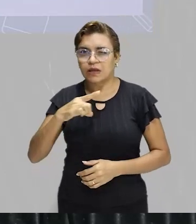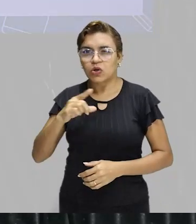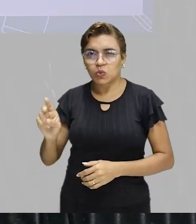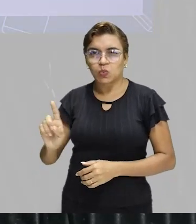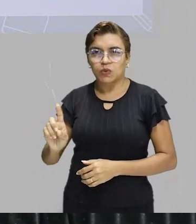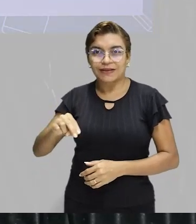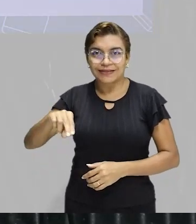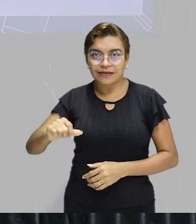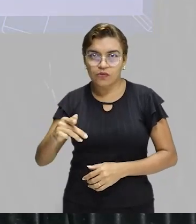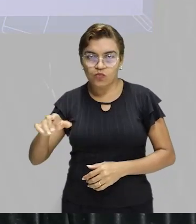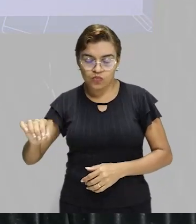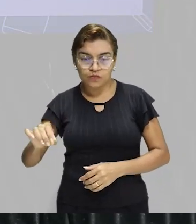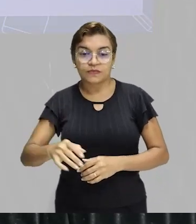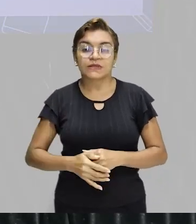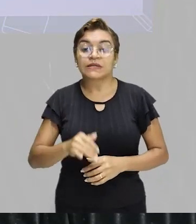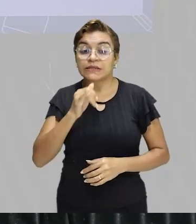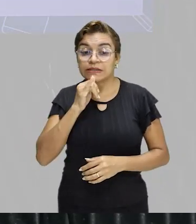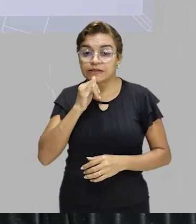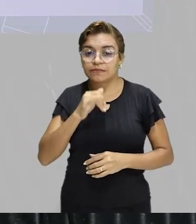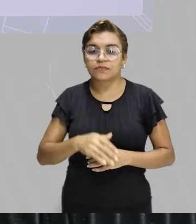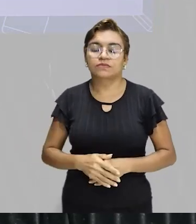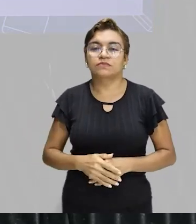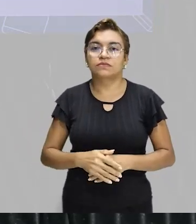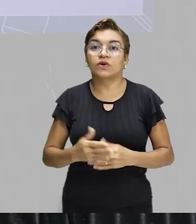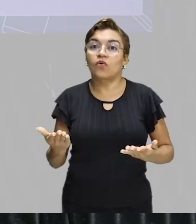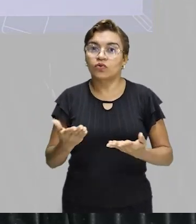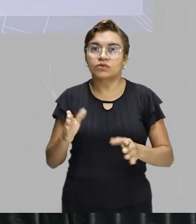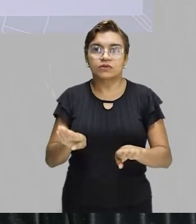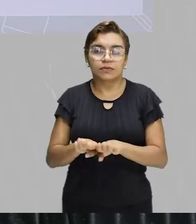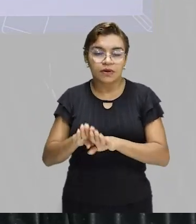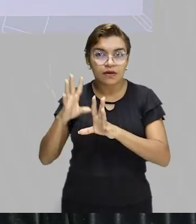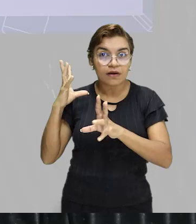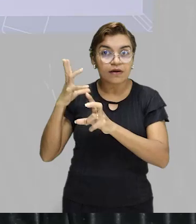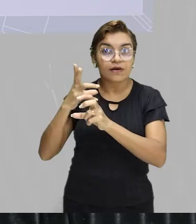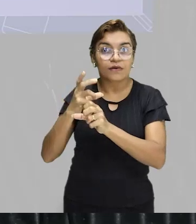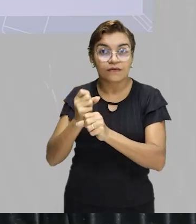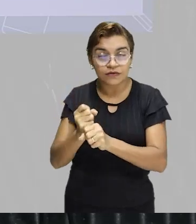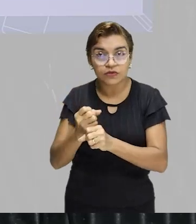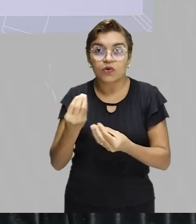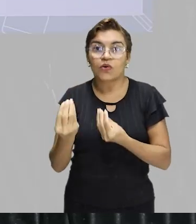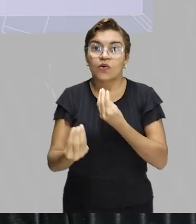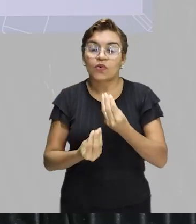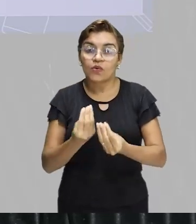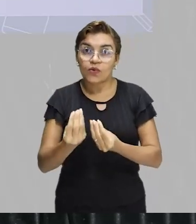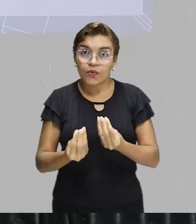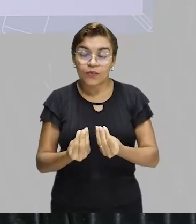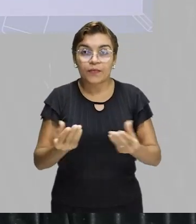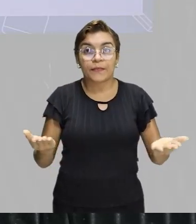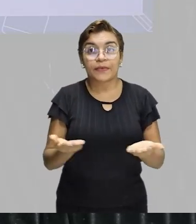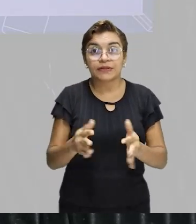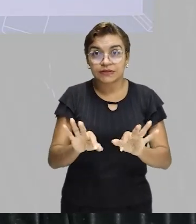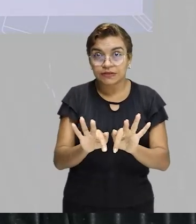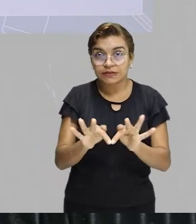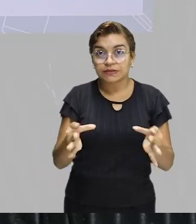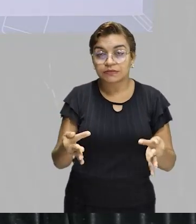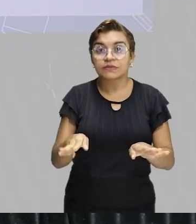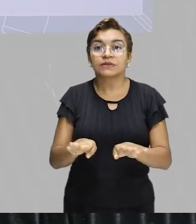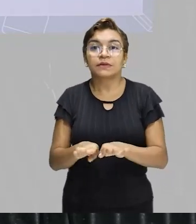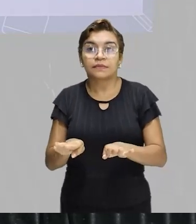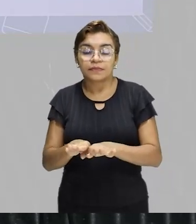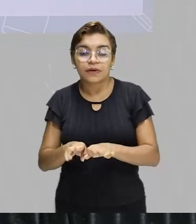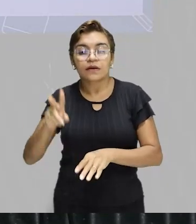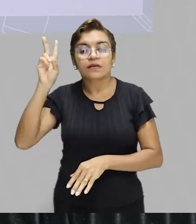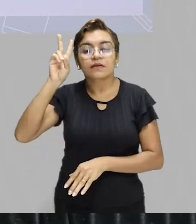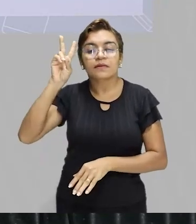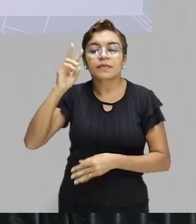um recap, que é uma revisão do que é o presente simples, de como esse tempo verbal é formado. Nós vamos relembrar um pouquinho